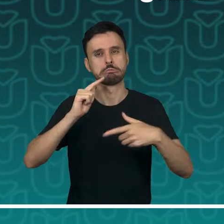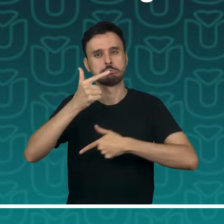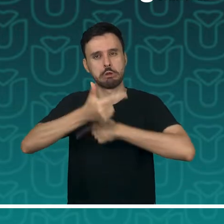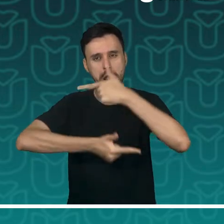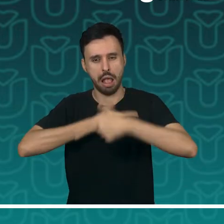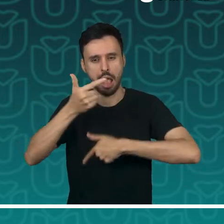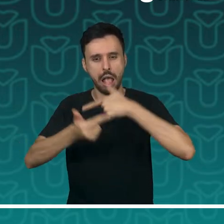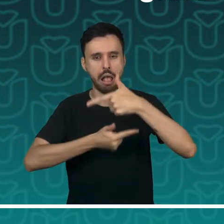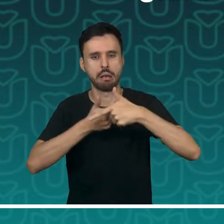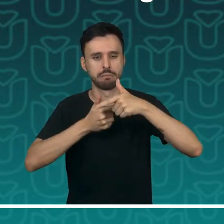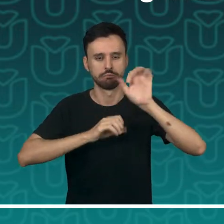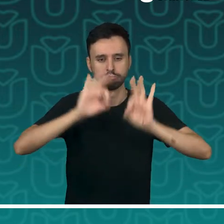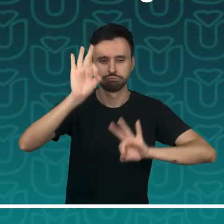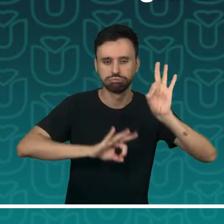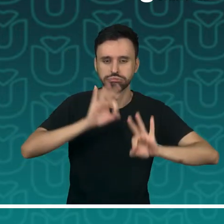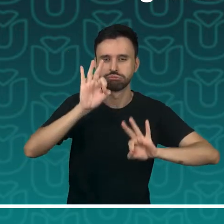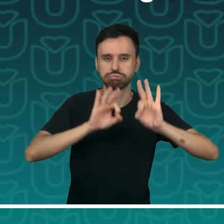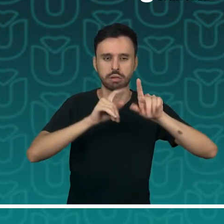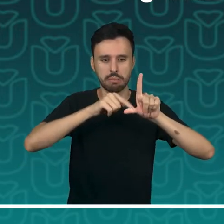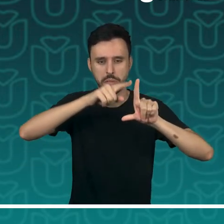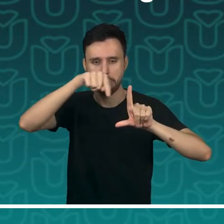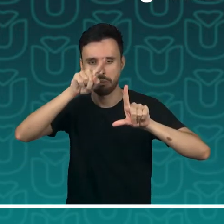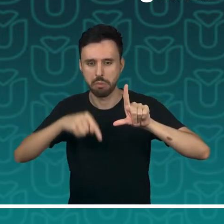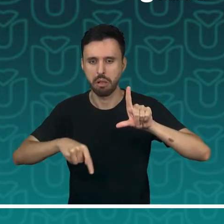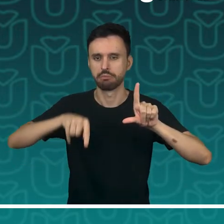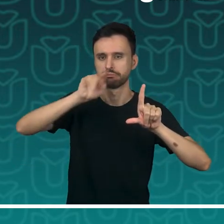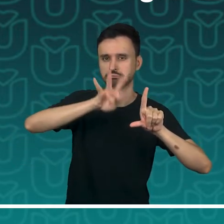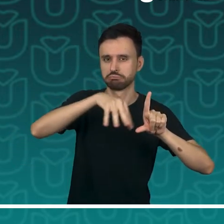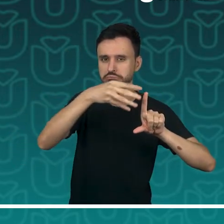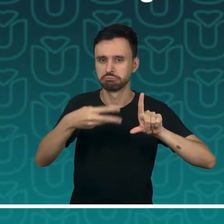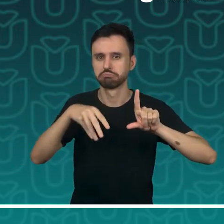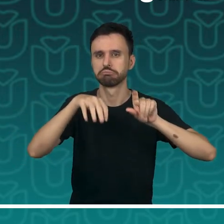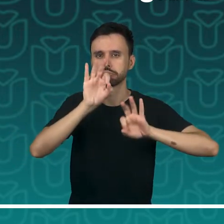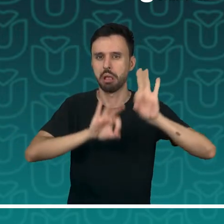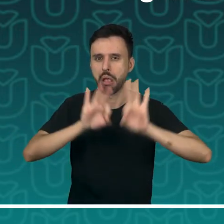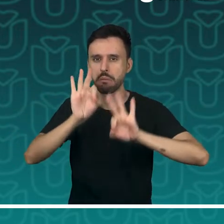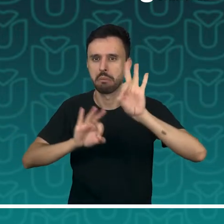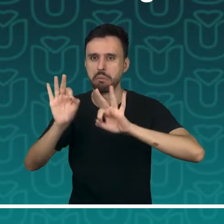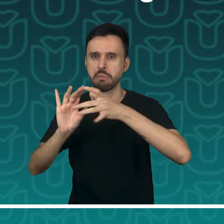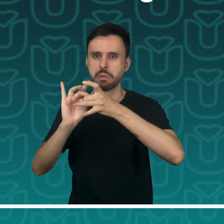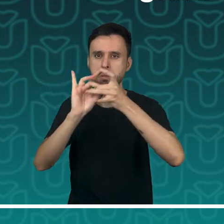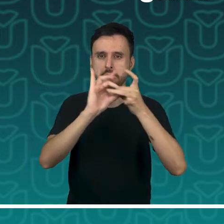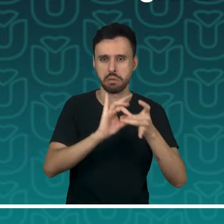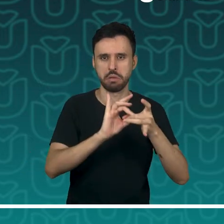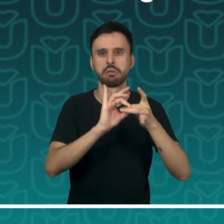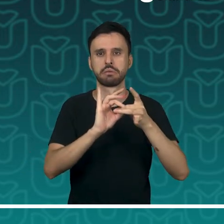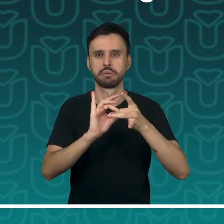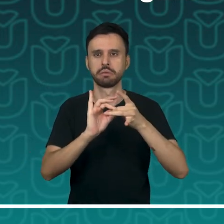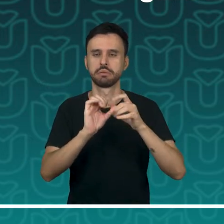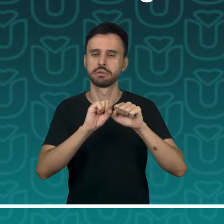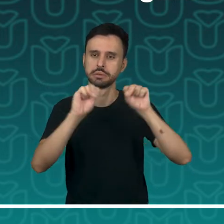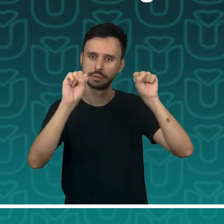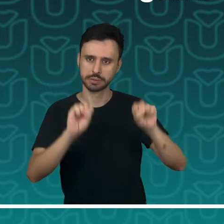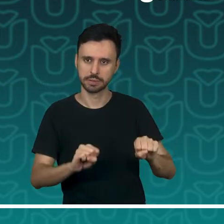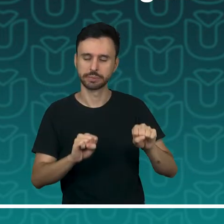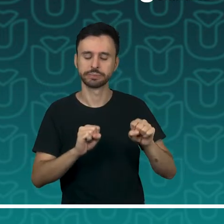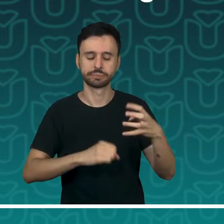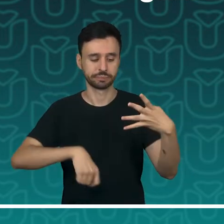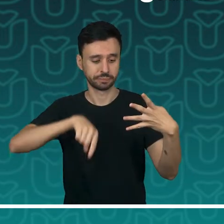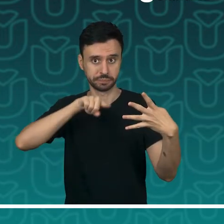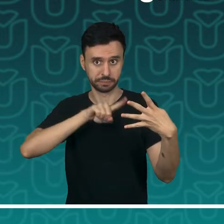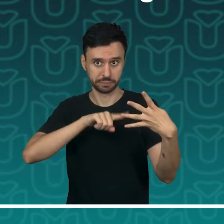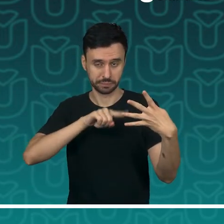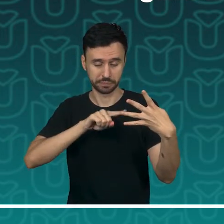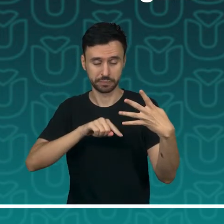ter a capacidade de interpretar e elaborar gráficos, tabelas e diagramas que se relacionam com os sistemas de